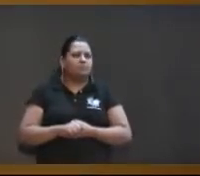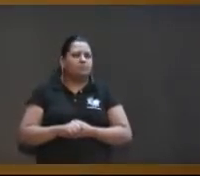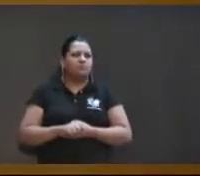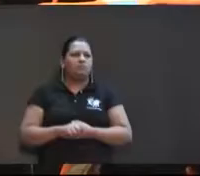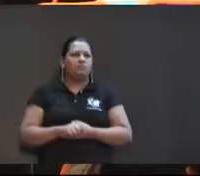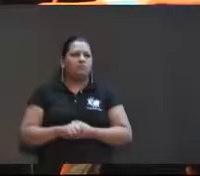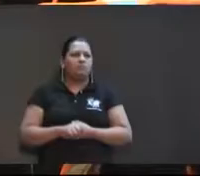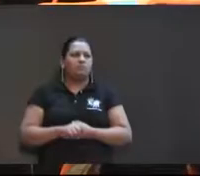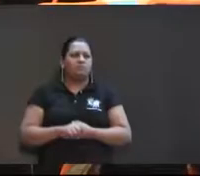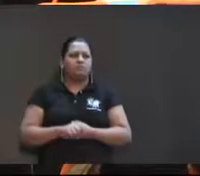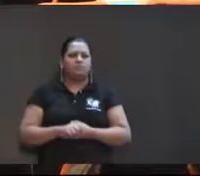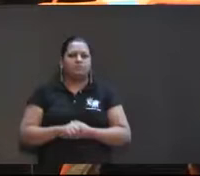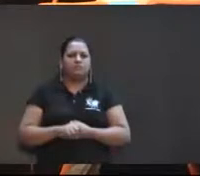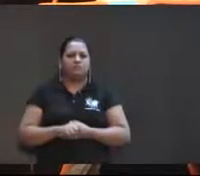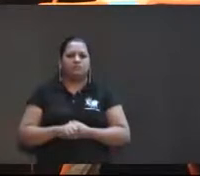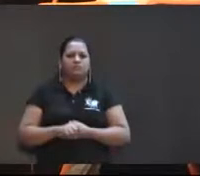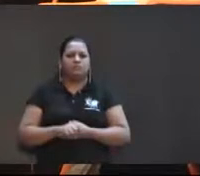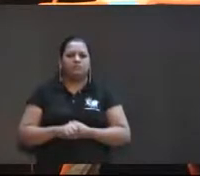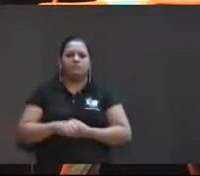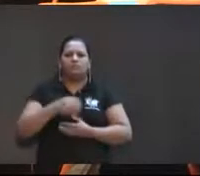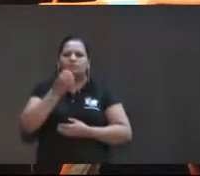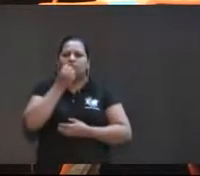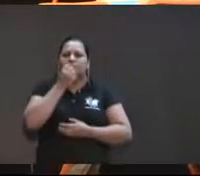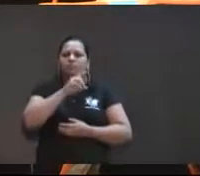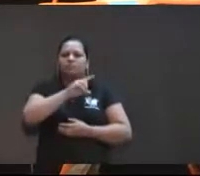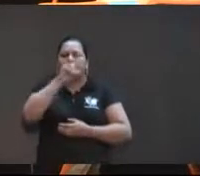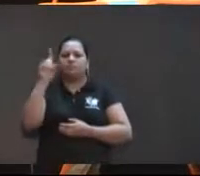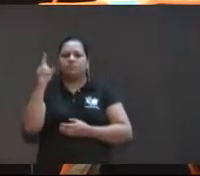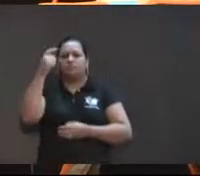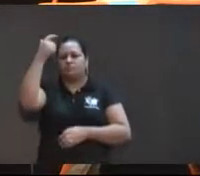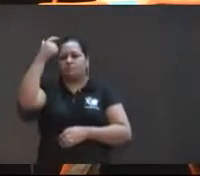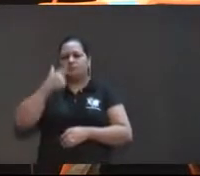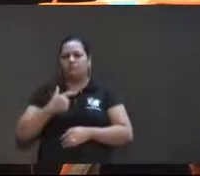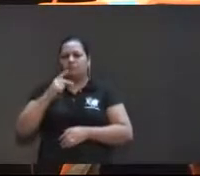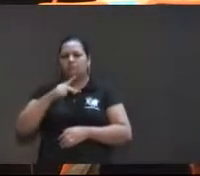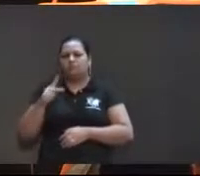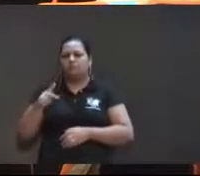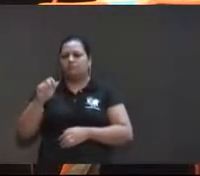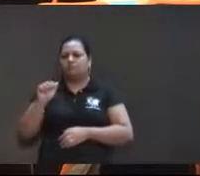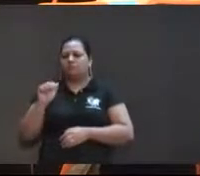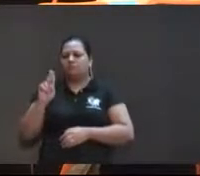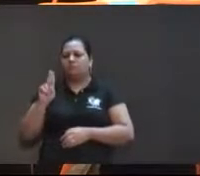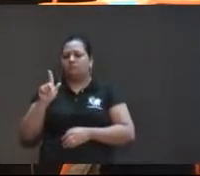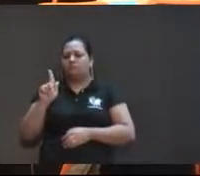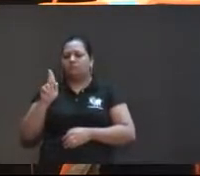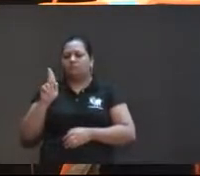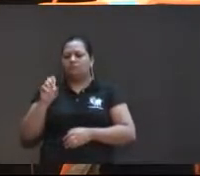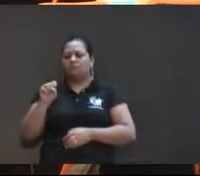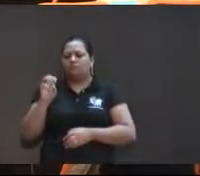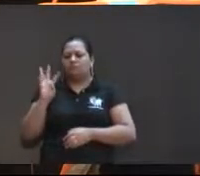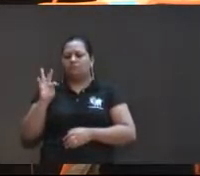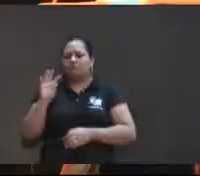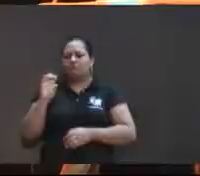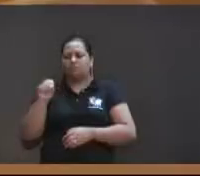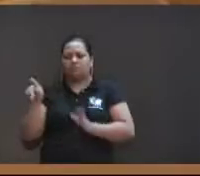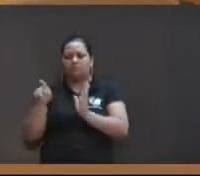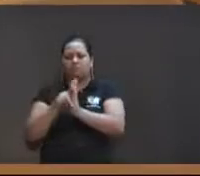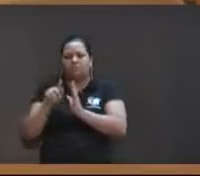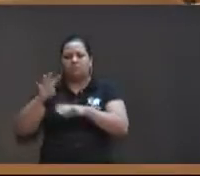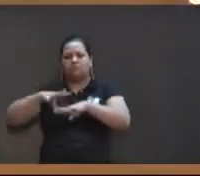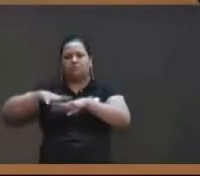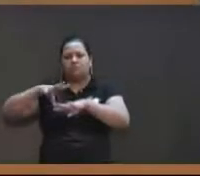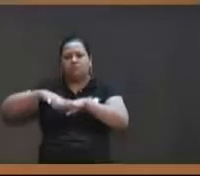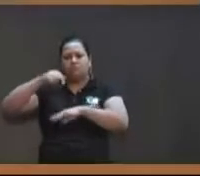Oi bom dia a todos é para quem não me conhece o Professor Augusto da matemática que da UFPA é